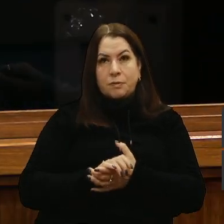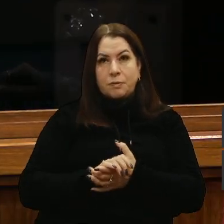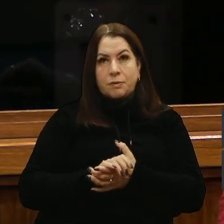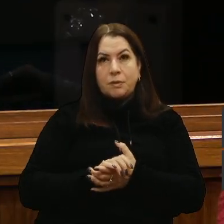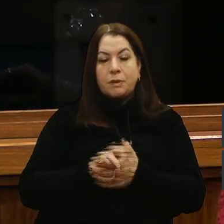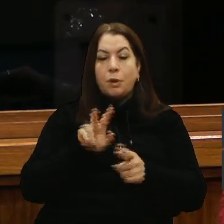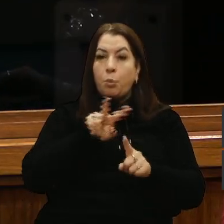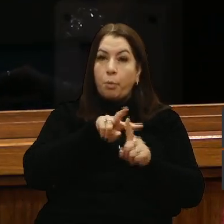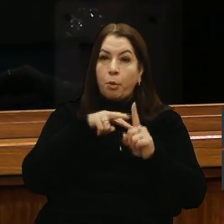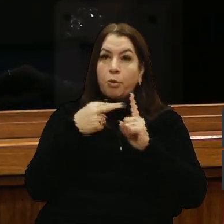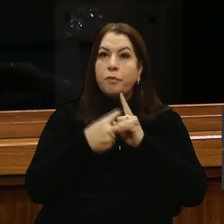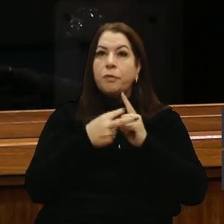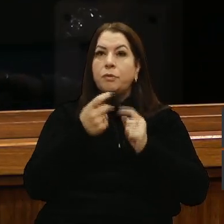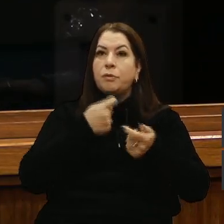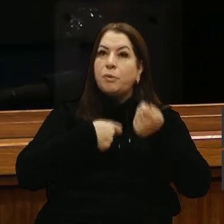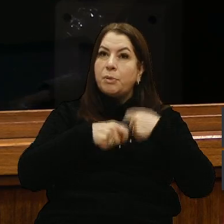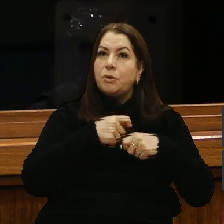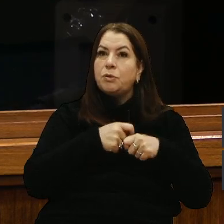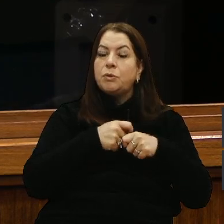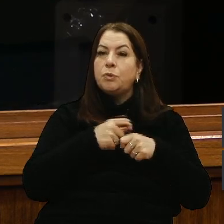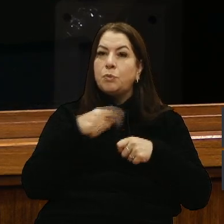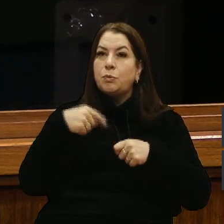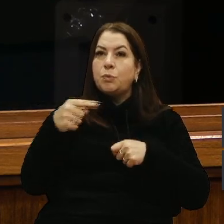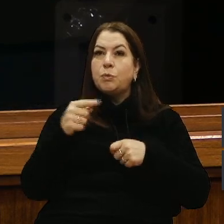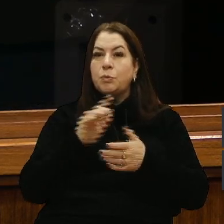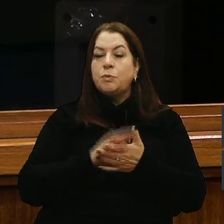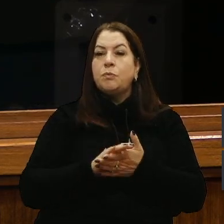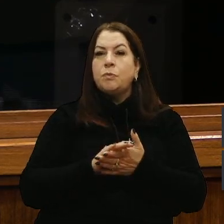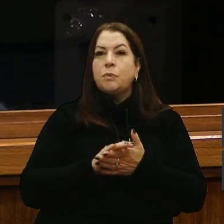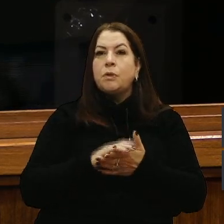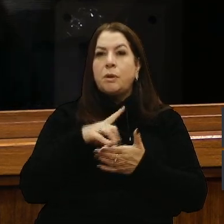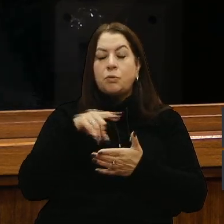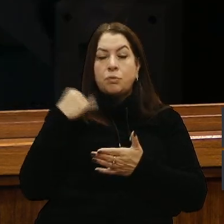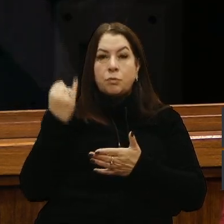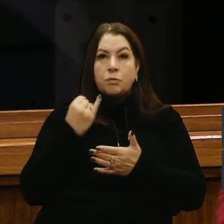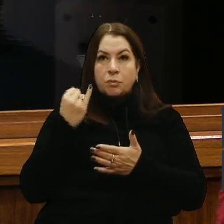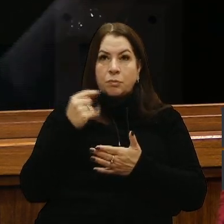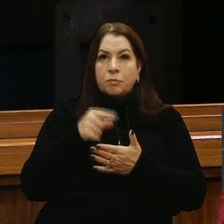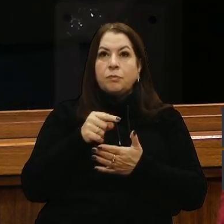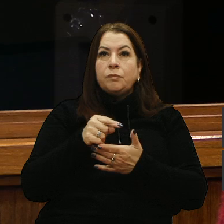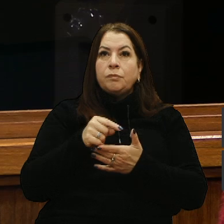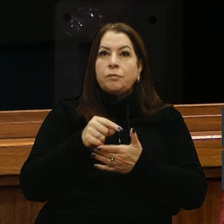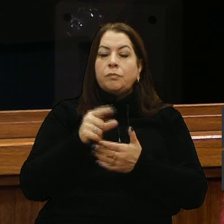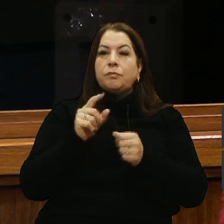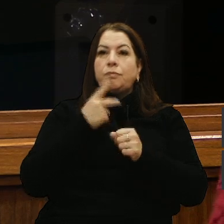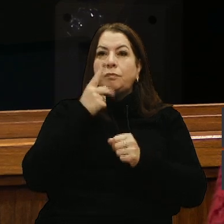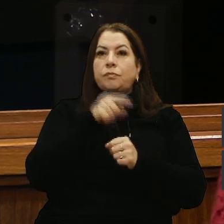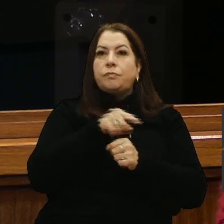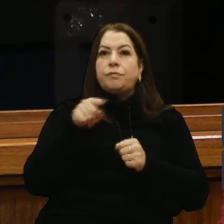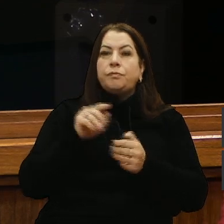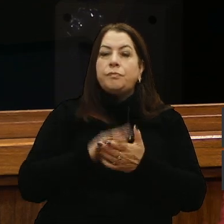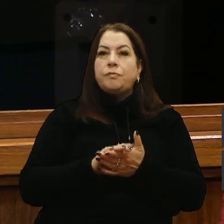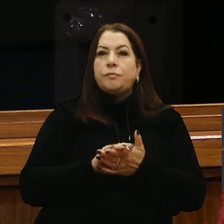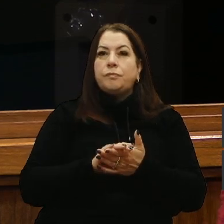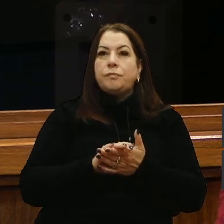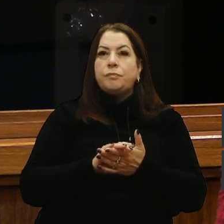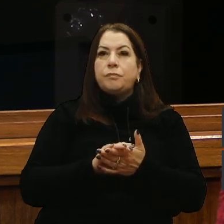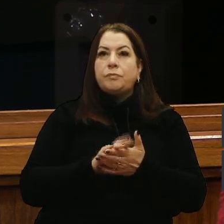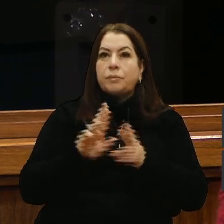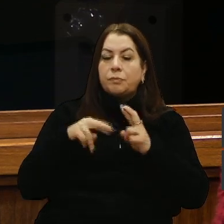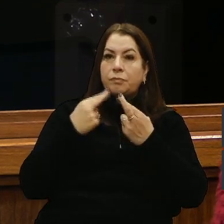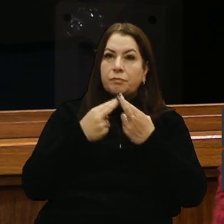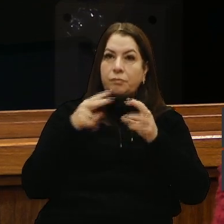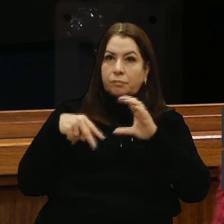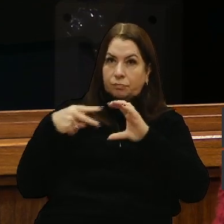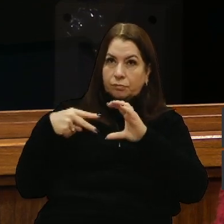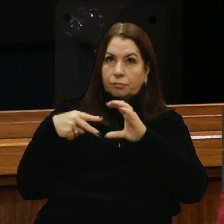ponto de vista administrativo dos próximos passos, eu acho que isso é importante a gente falar aqui numa sessão da